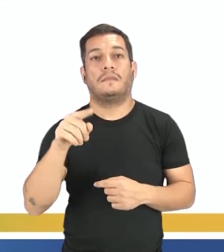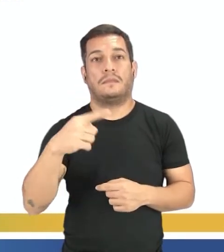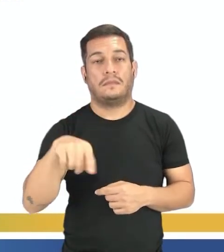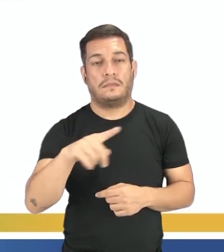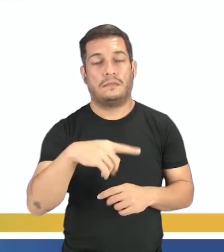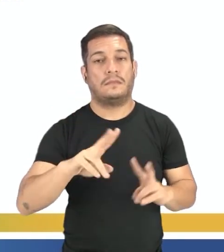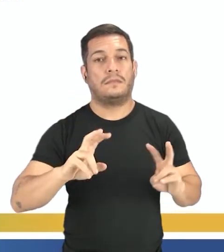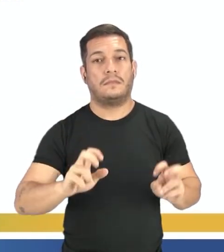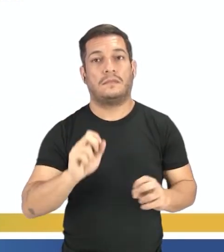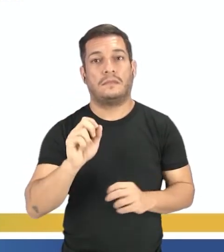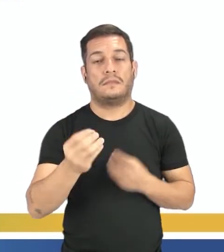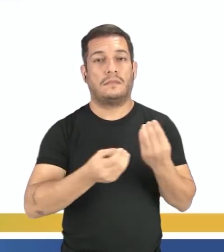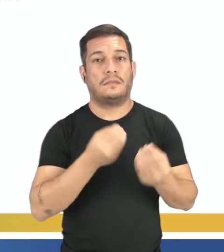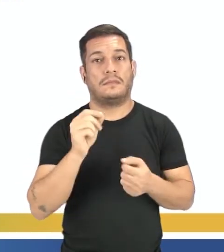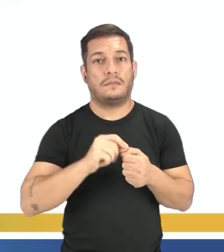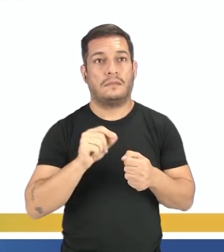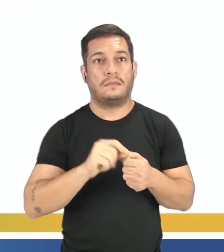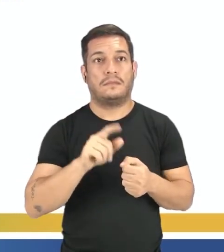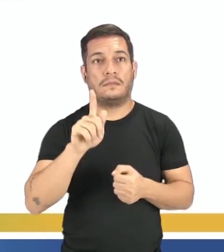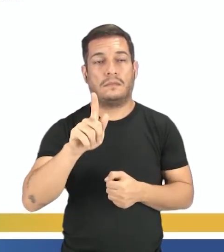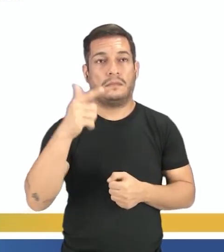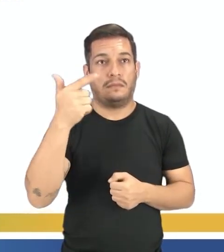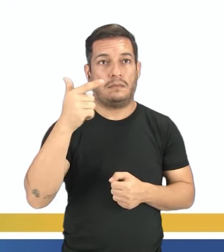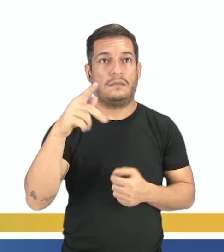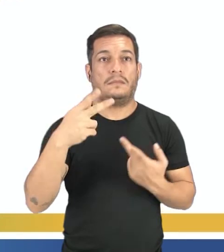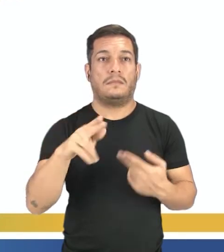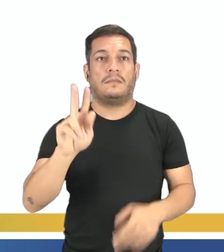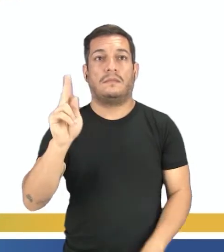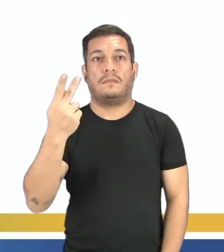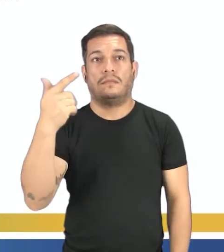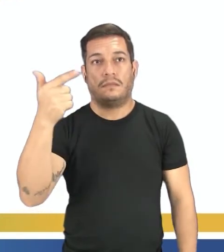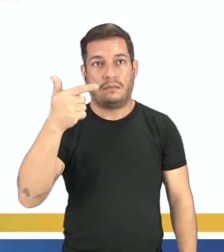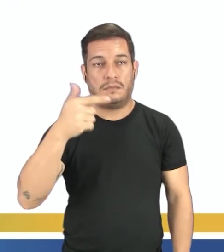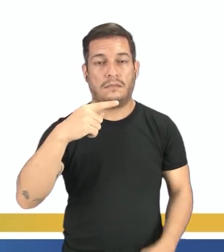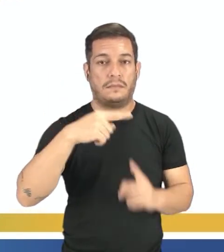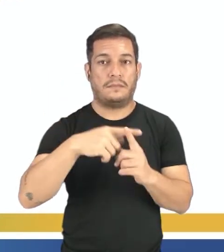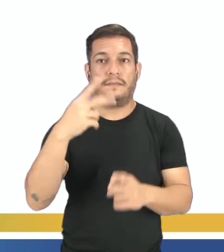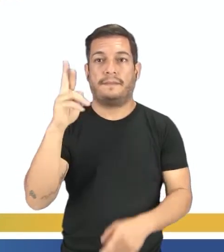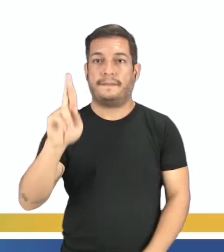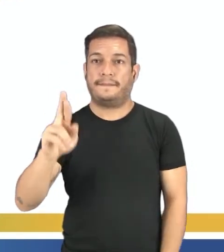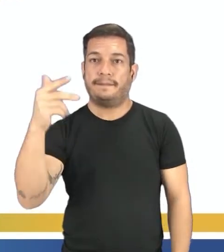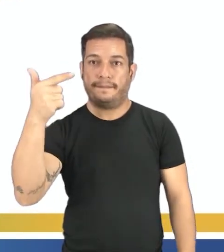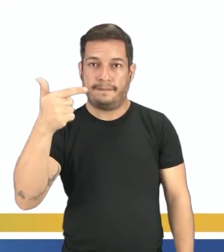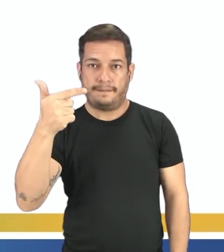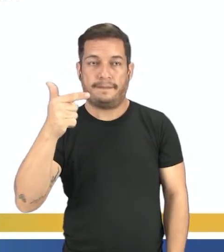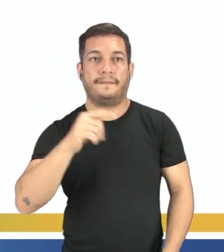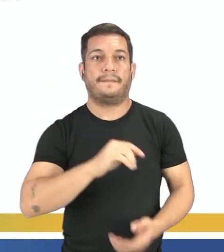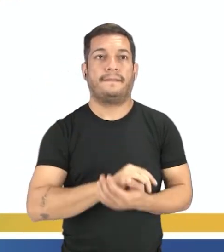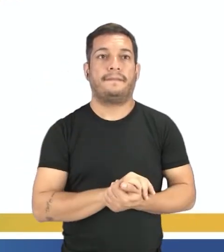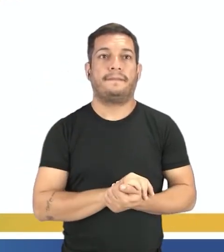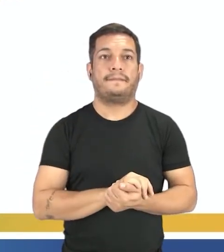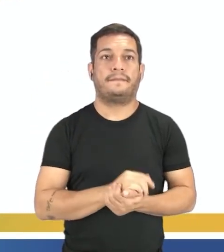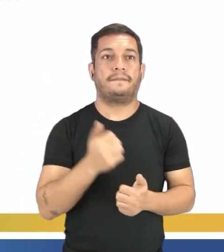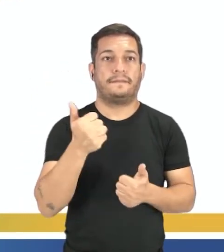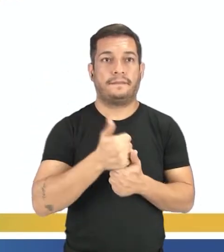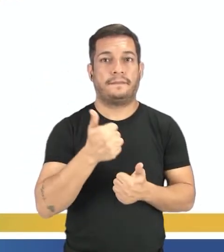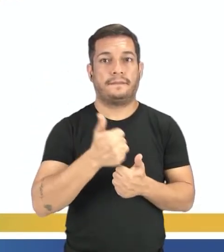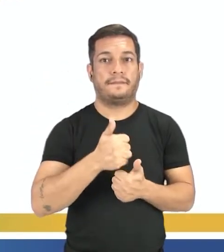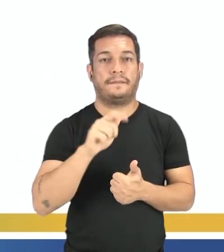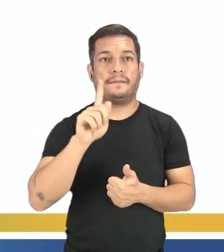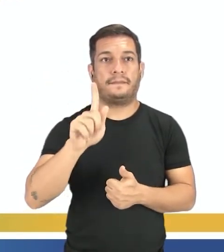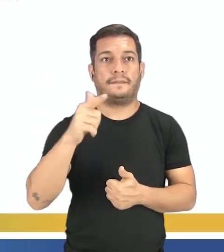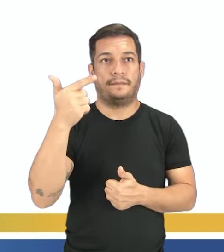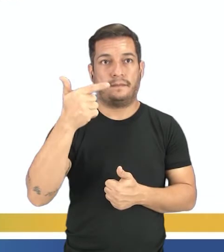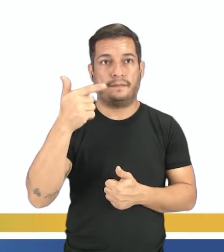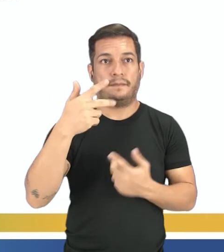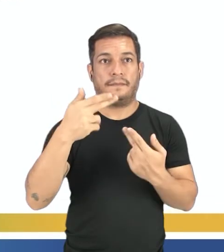vocês como foi feito. G ao quadrado é igual a H ao quadrado mais R ao quadrado. Substituindo aí, ó, G ao